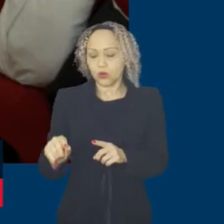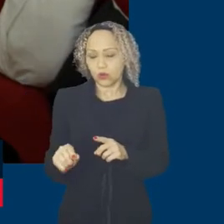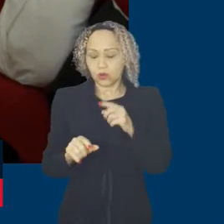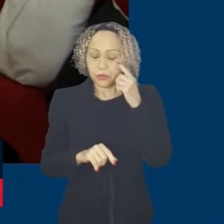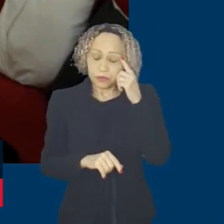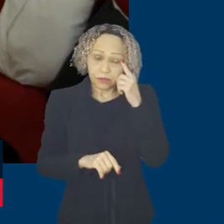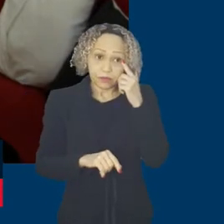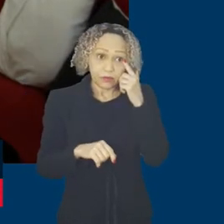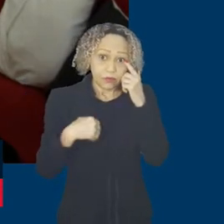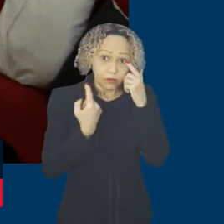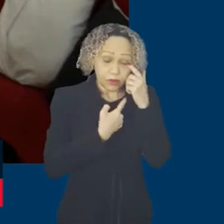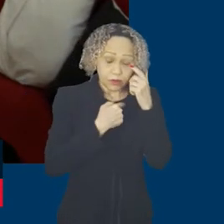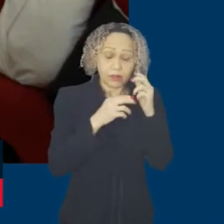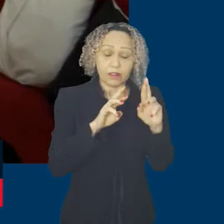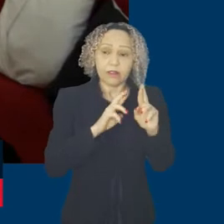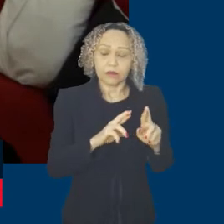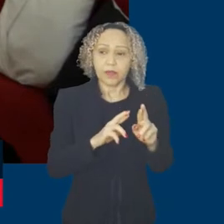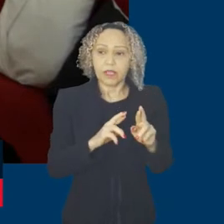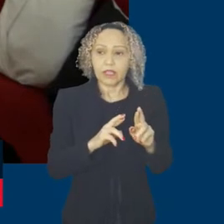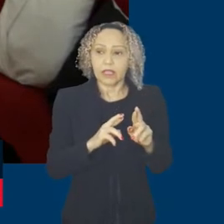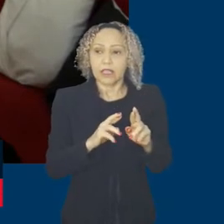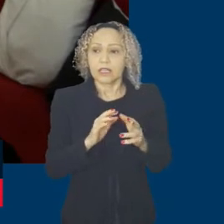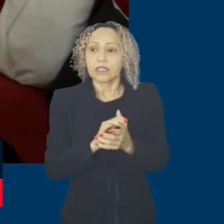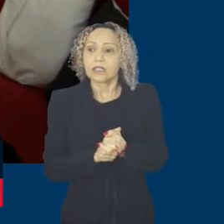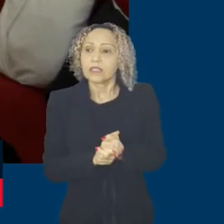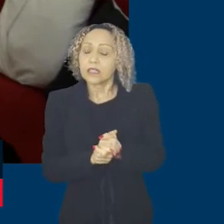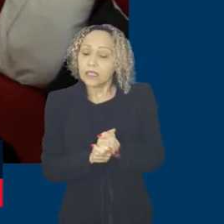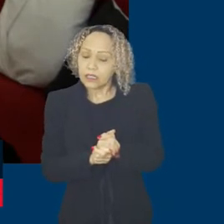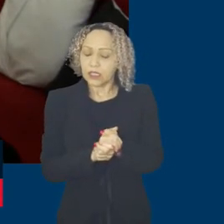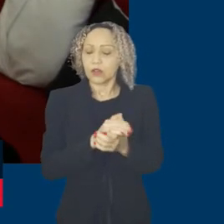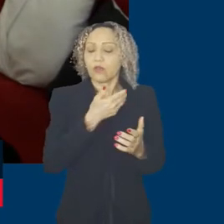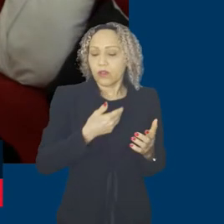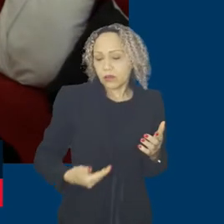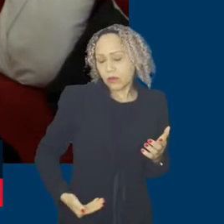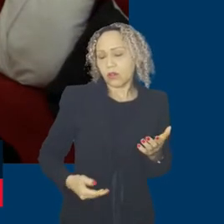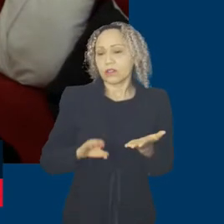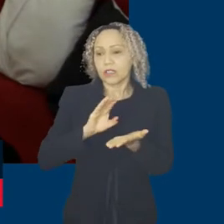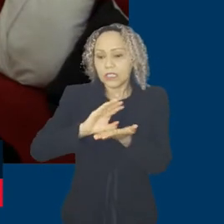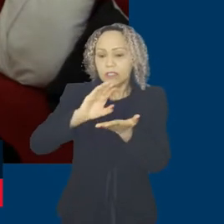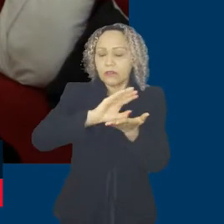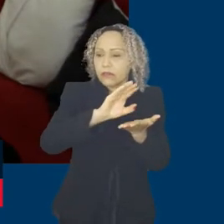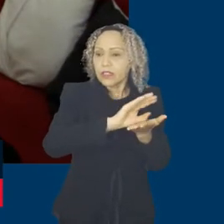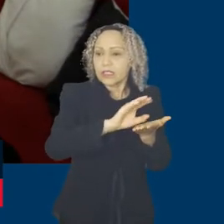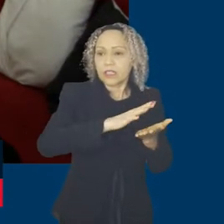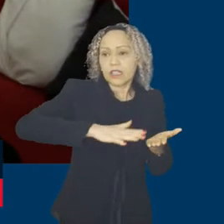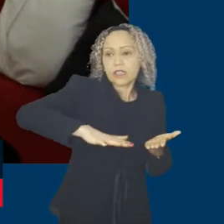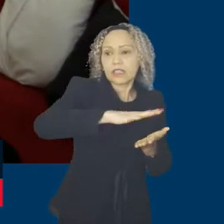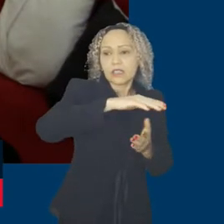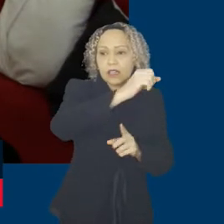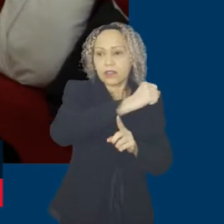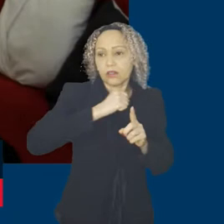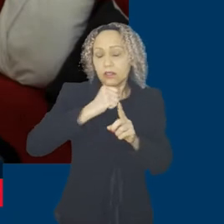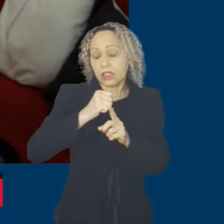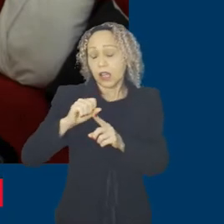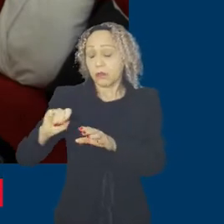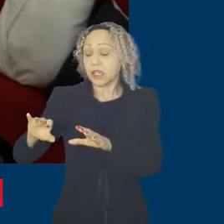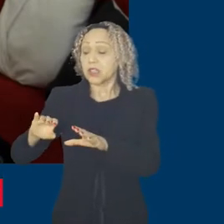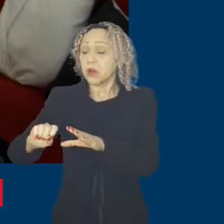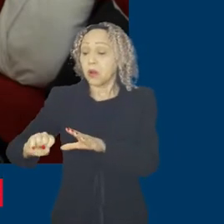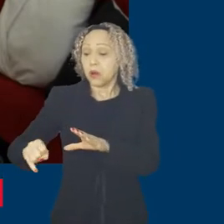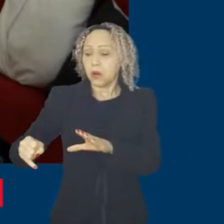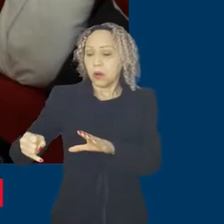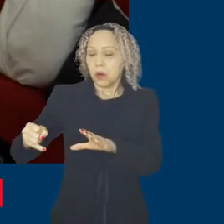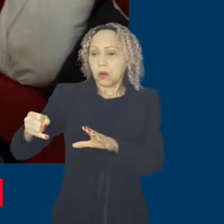espera, né, o poder do Estado para poder investir em áreas sociais, os juros sobram ali como uma espécie de último recurso, uma